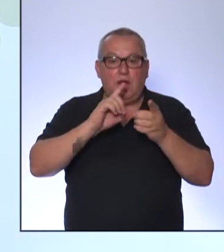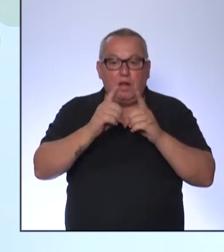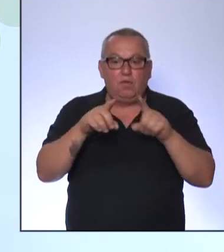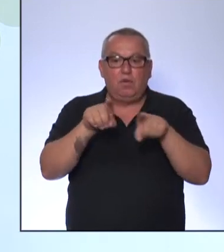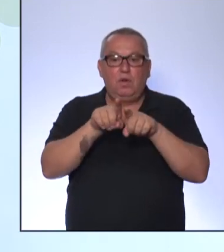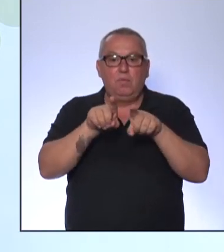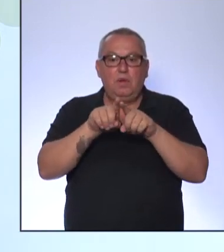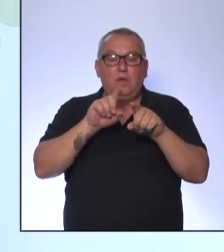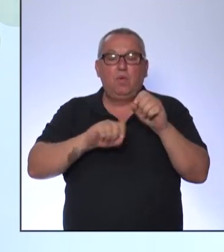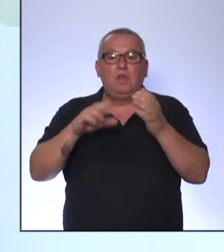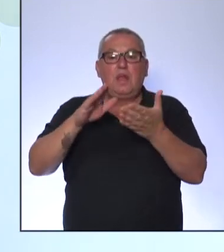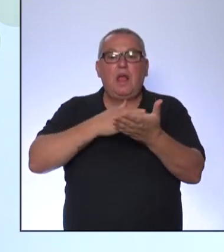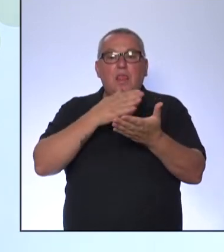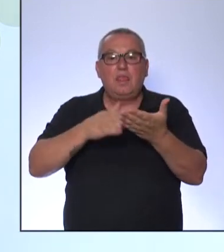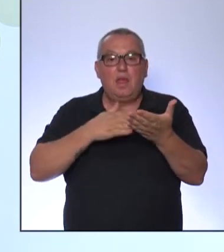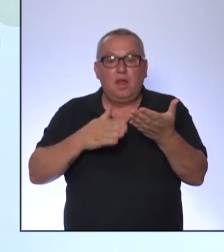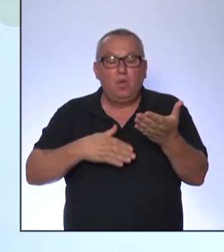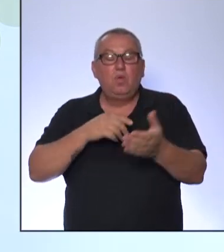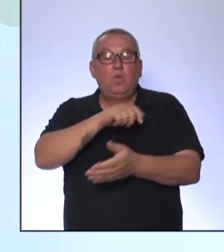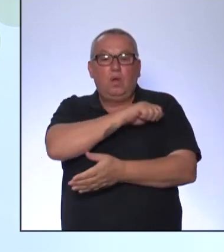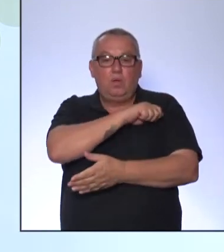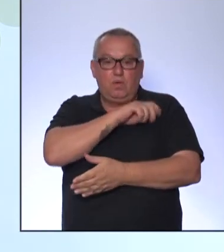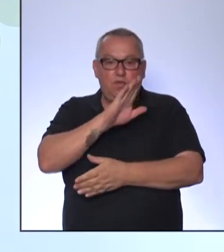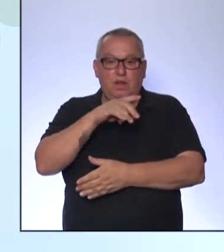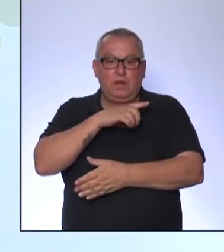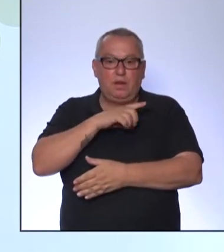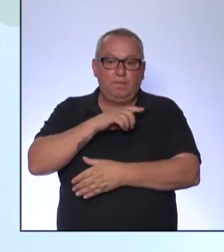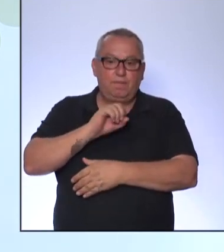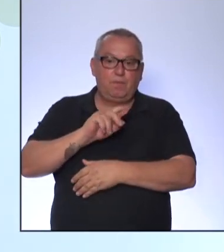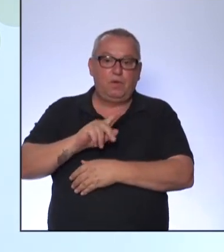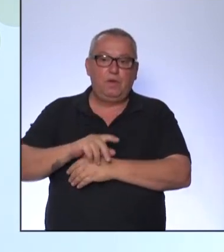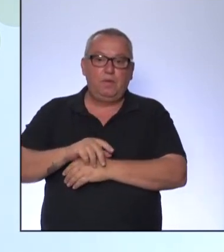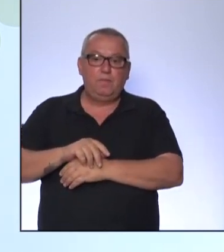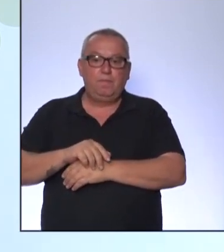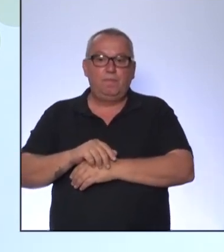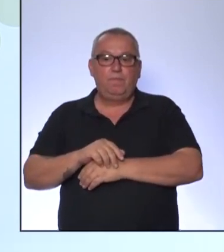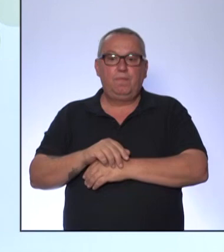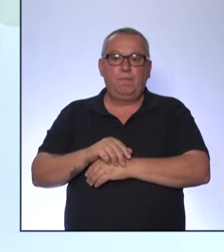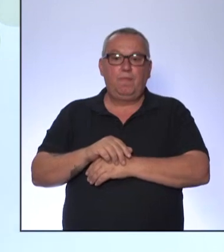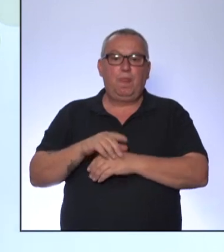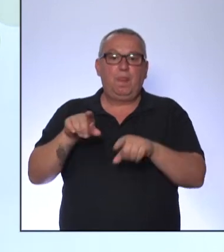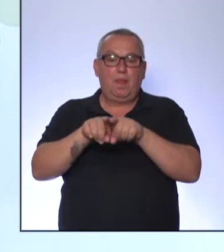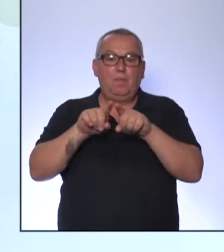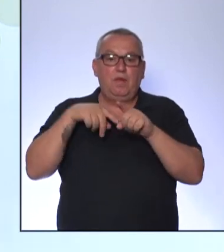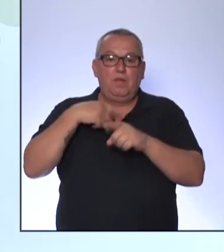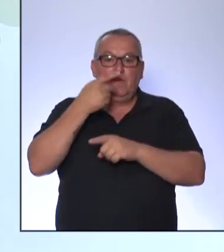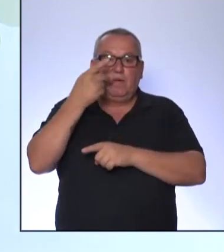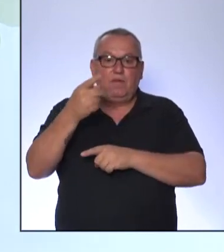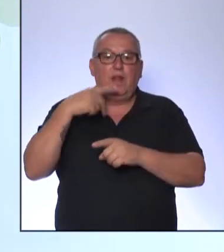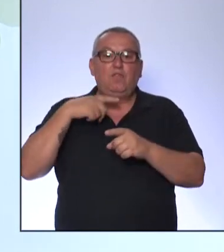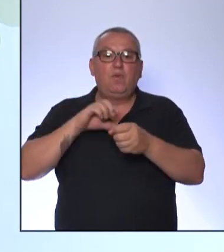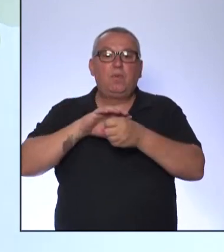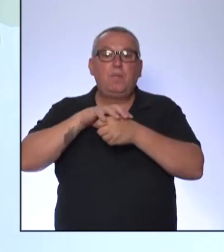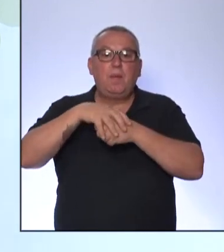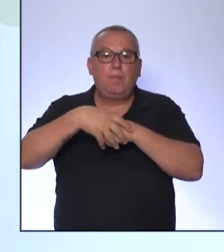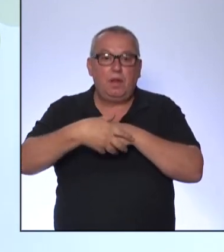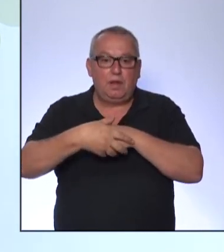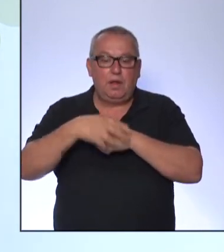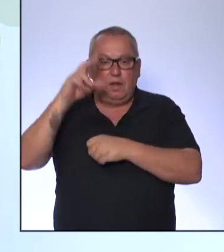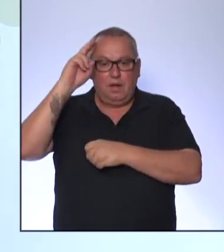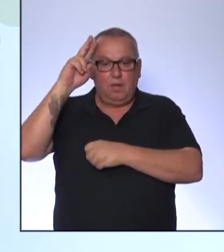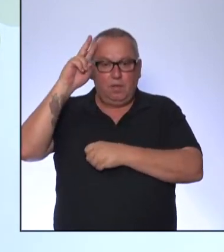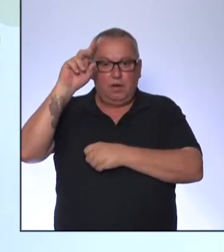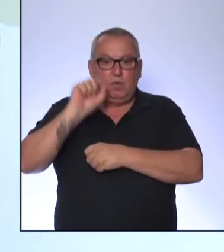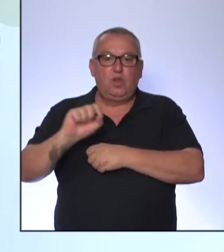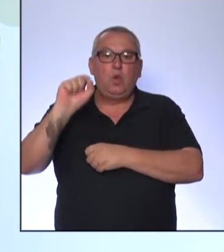esse caderno do aluno que vocês já têm. Tá bom? Então, vamos lá. A gente vai falar, então, sobre a membrana plasmática. Lembrando,